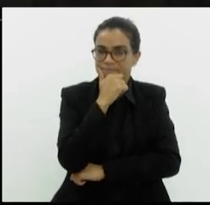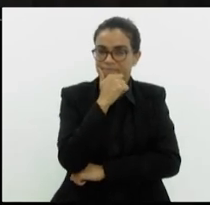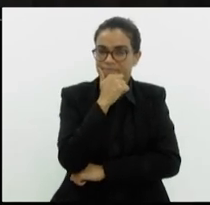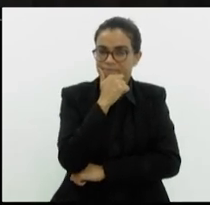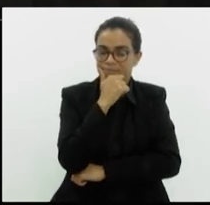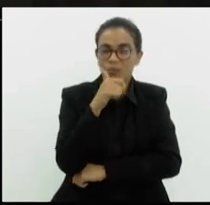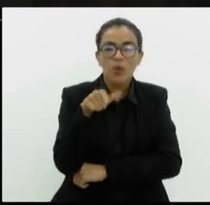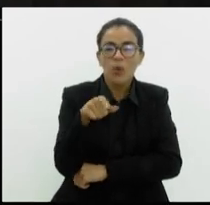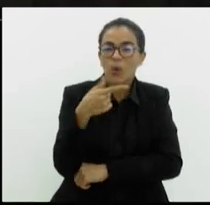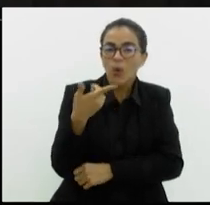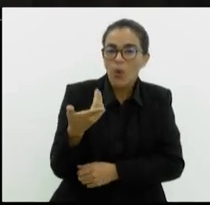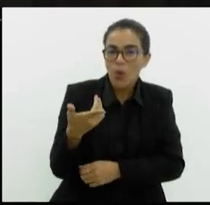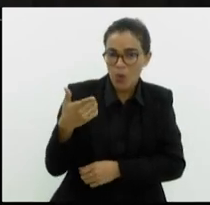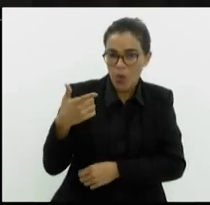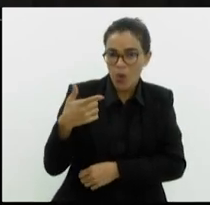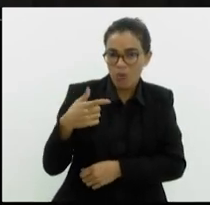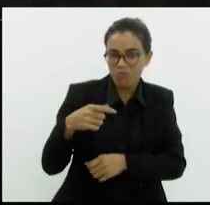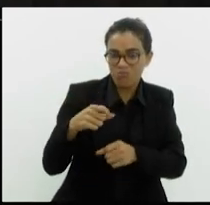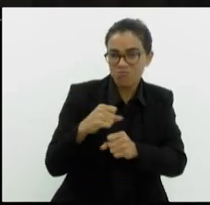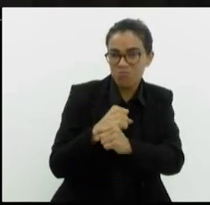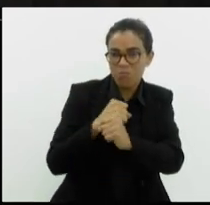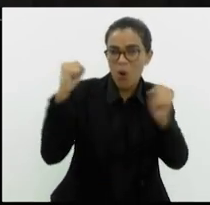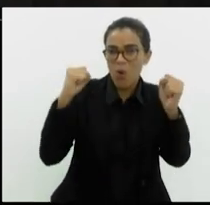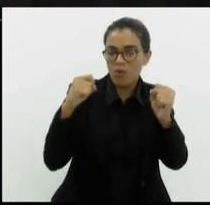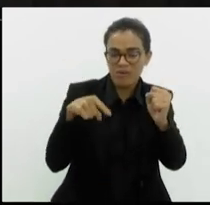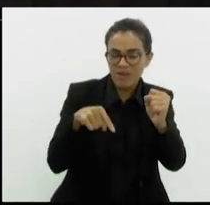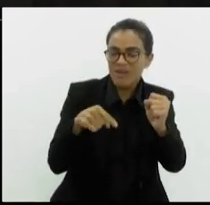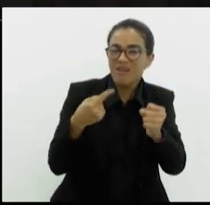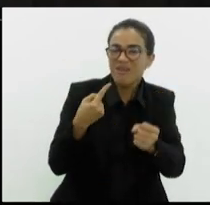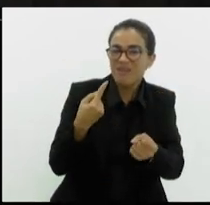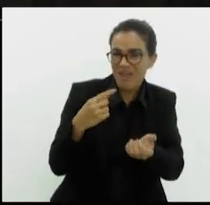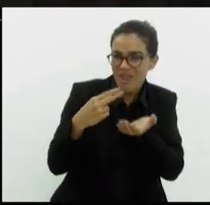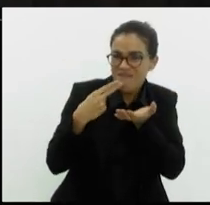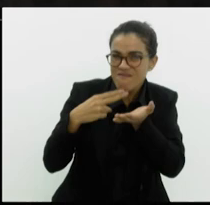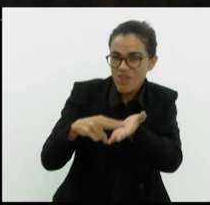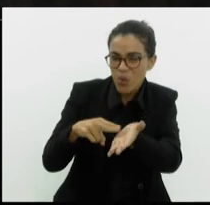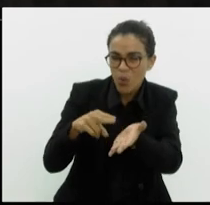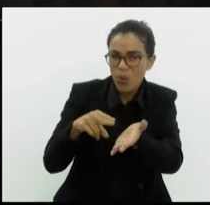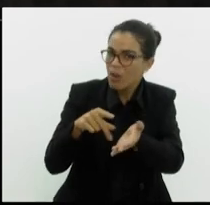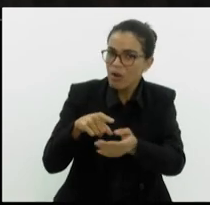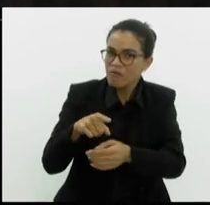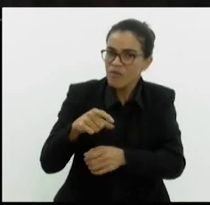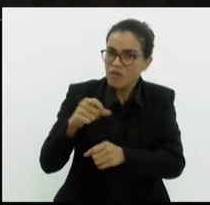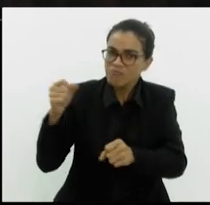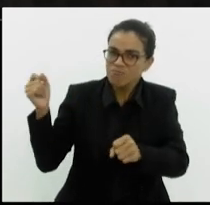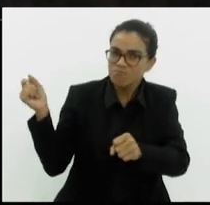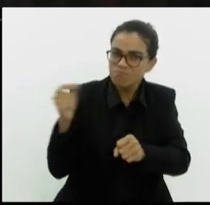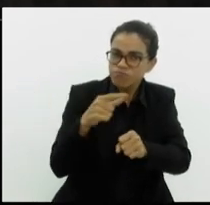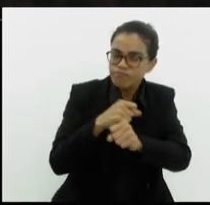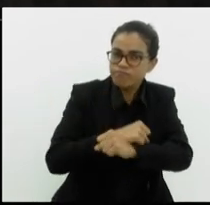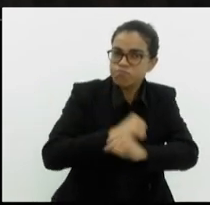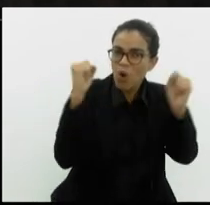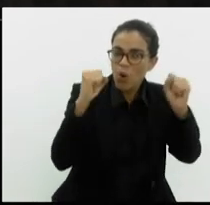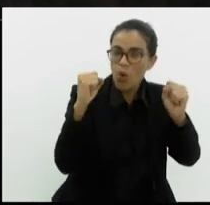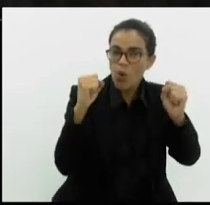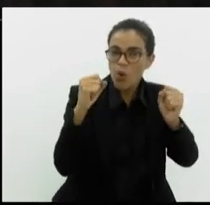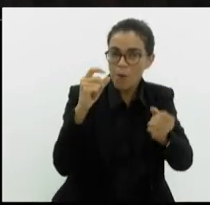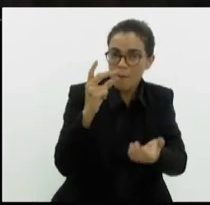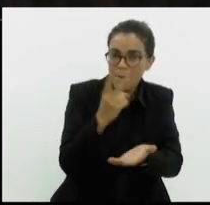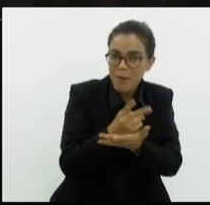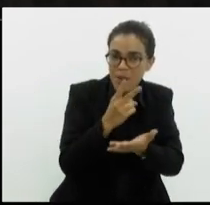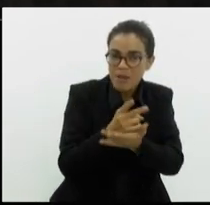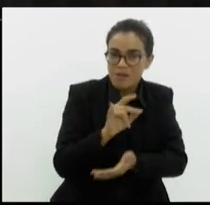O envio de mísseis, que envio de mísseis? Aquilo foi um ataque. E que o próprio Irã